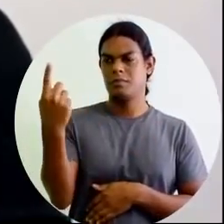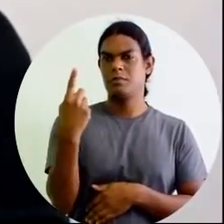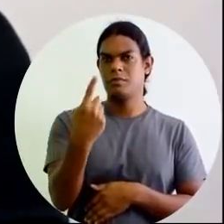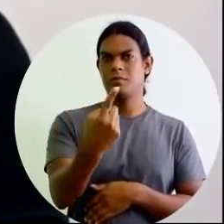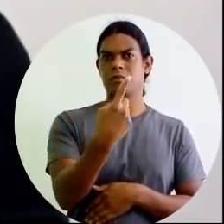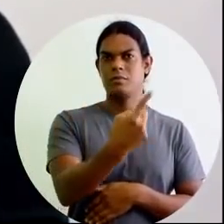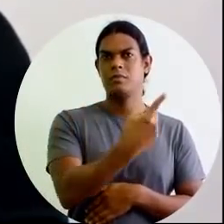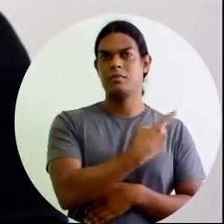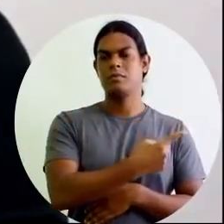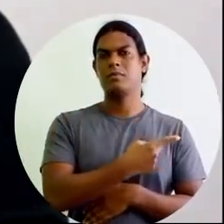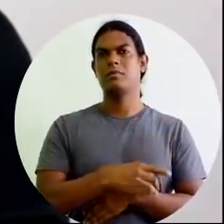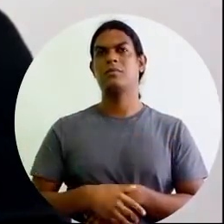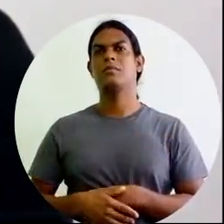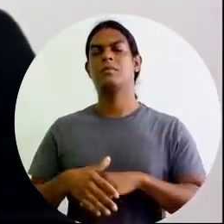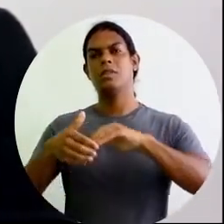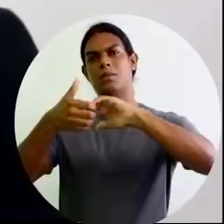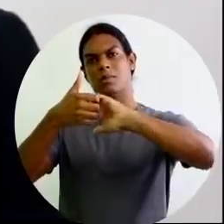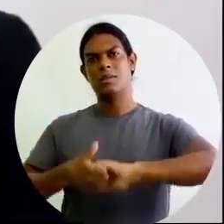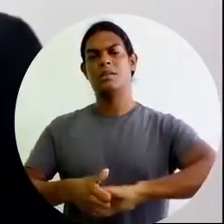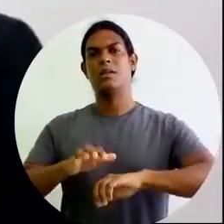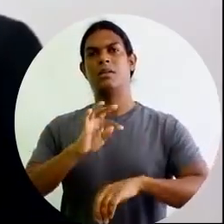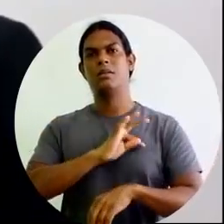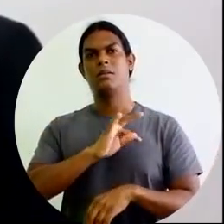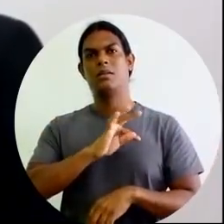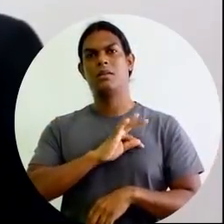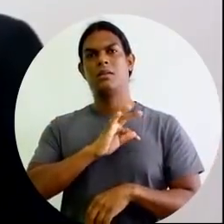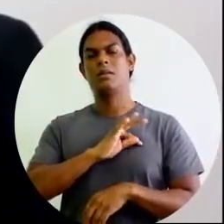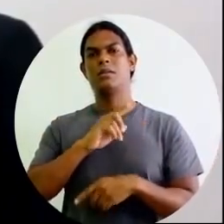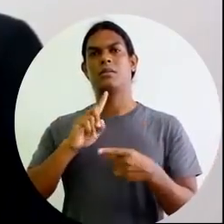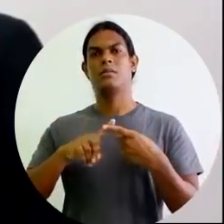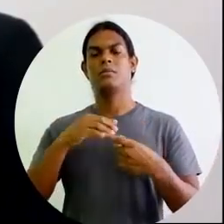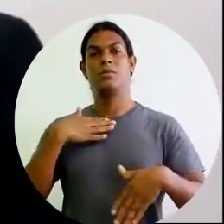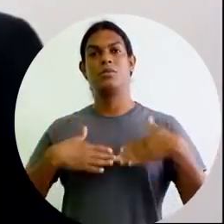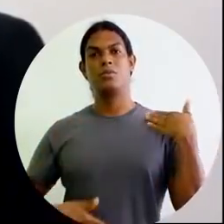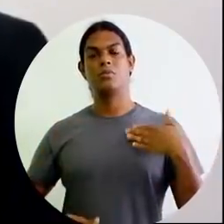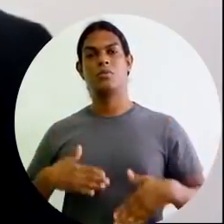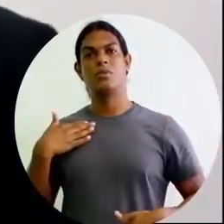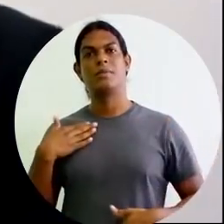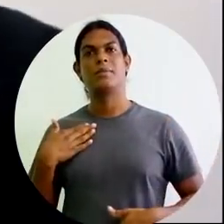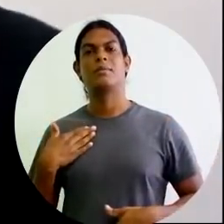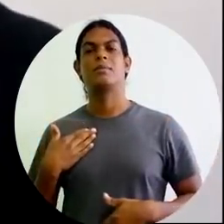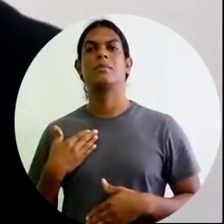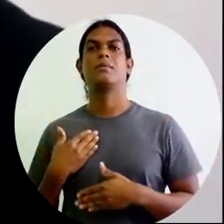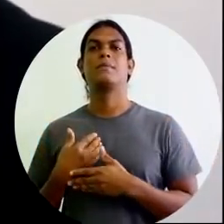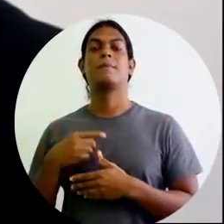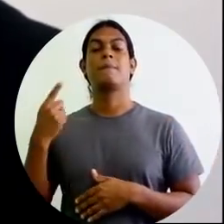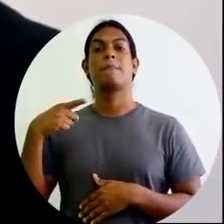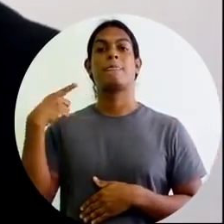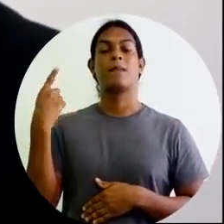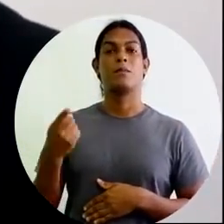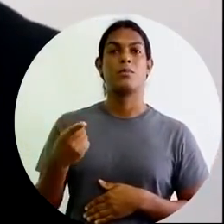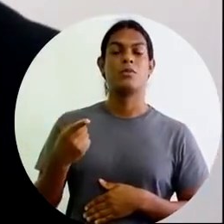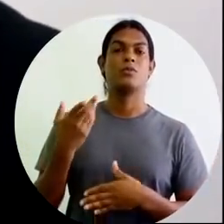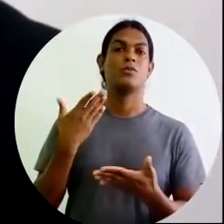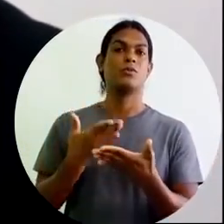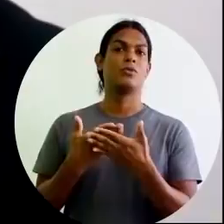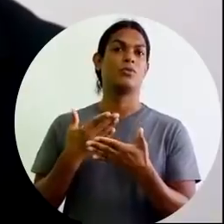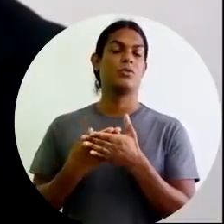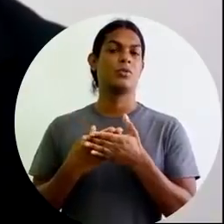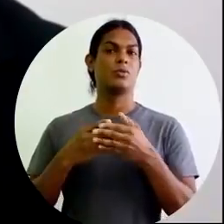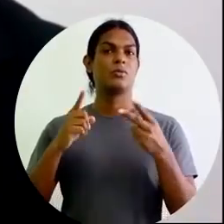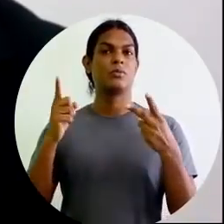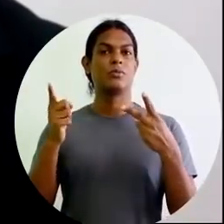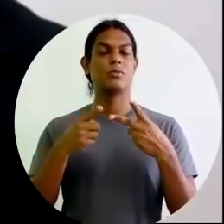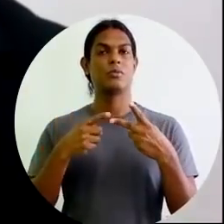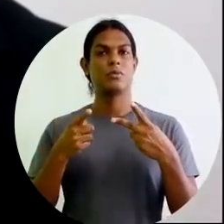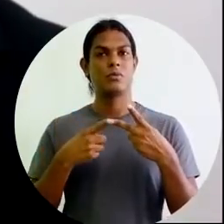das competências técnicas, das competências comportamentais. Depois nós fomos para a segunda competência.